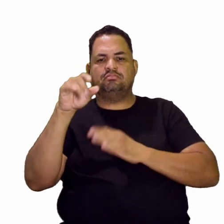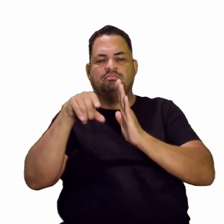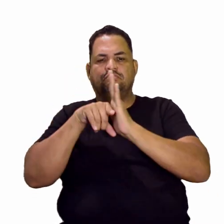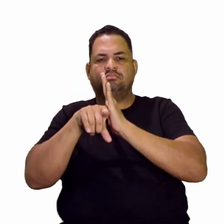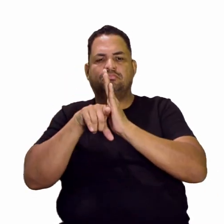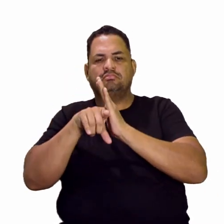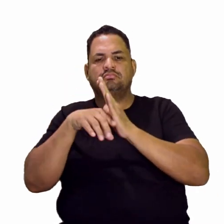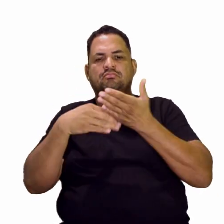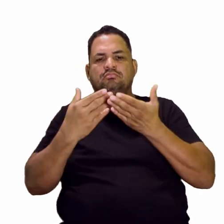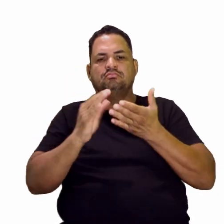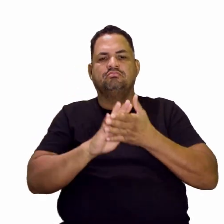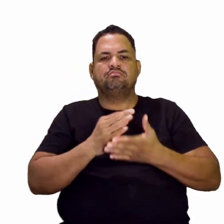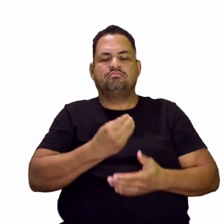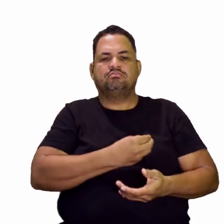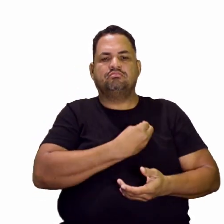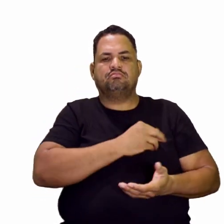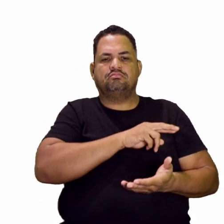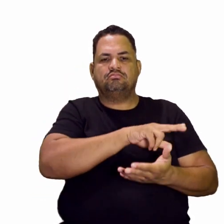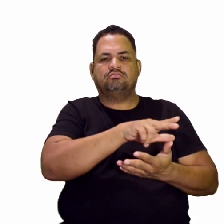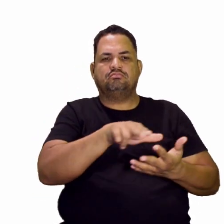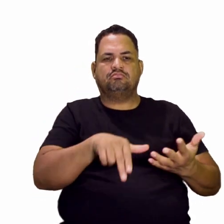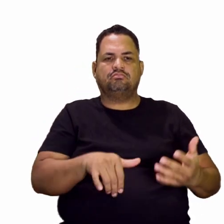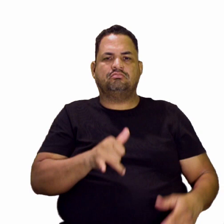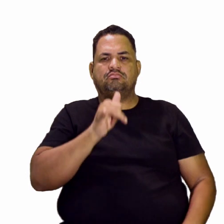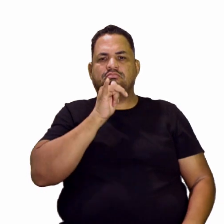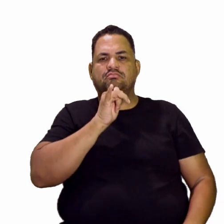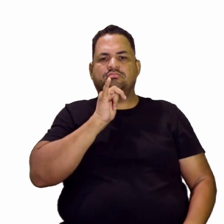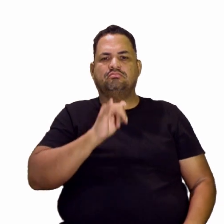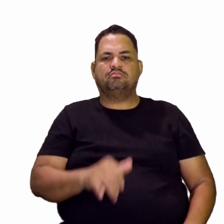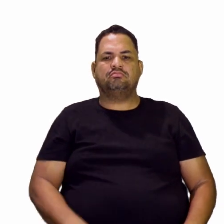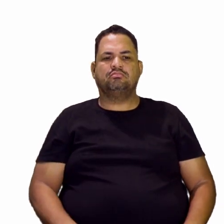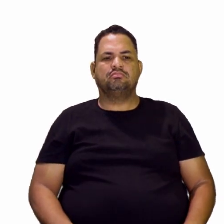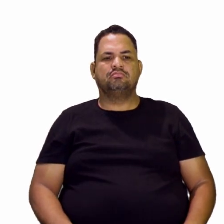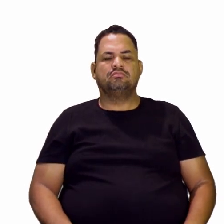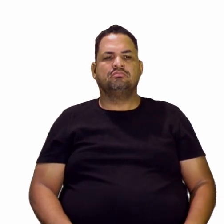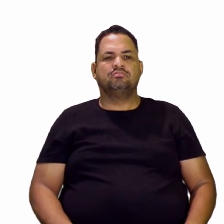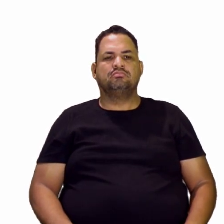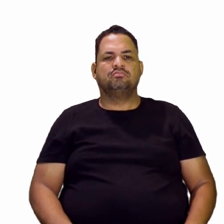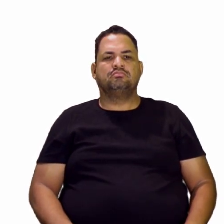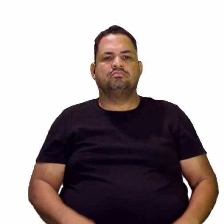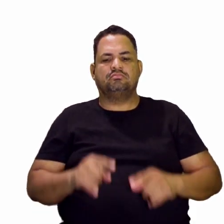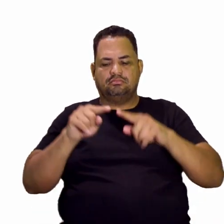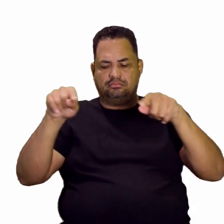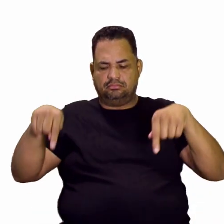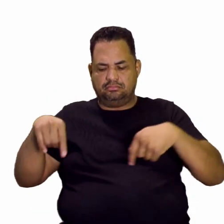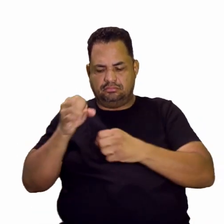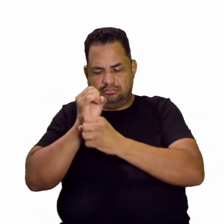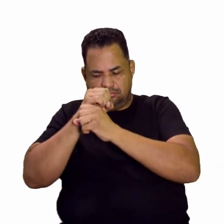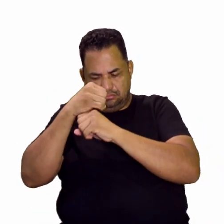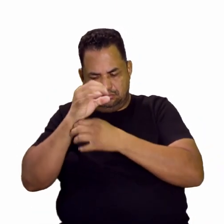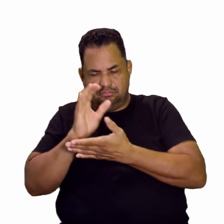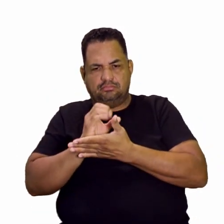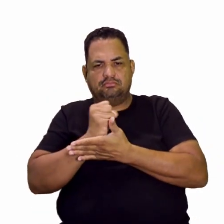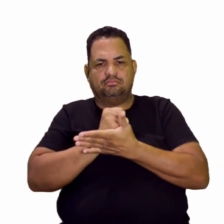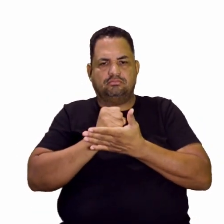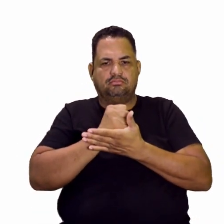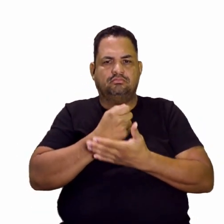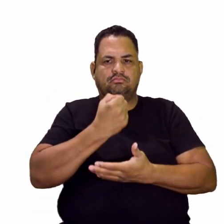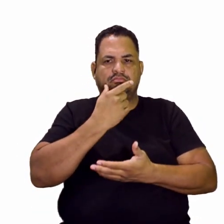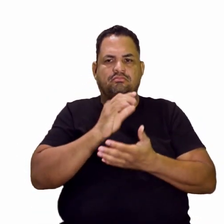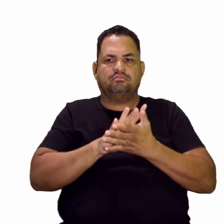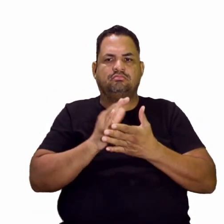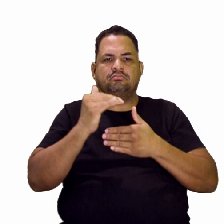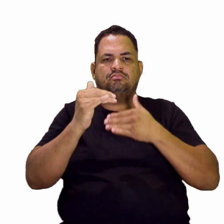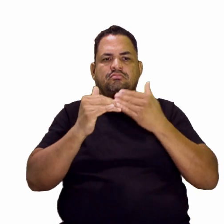envolvendo determinados seres vivos. Então, vamos a um exemplo. Em um laboratório farmacêutico, desenvolveu-se